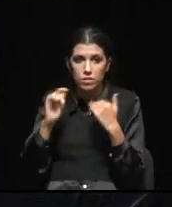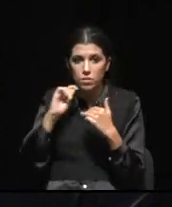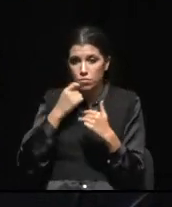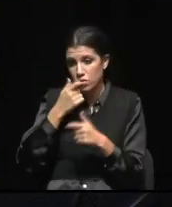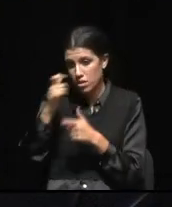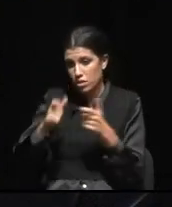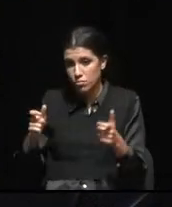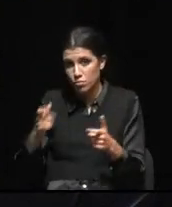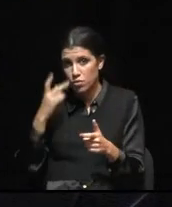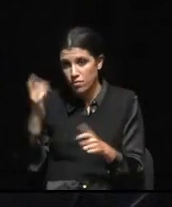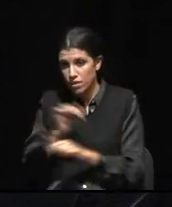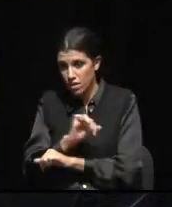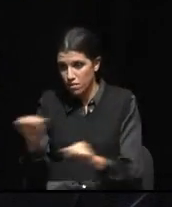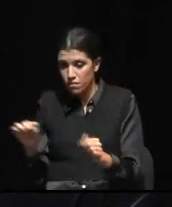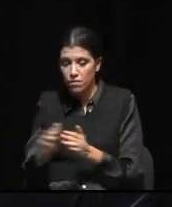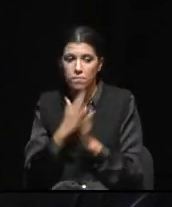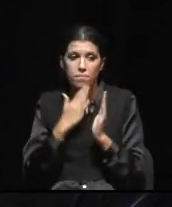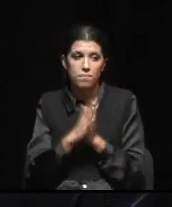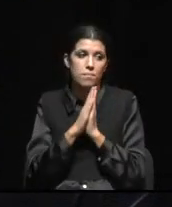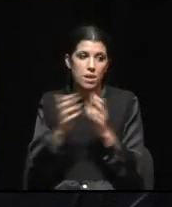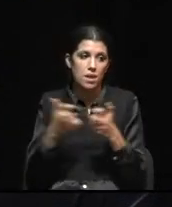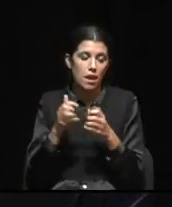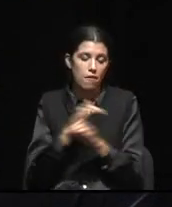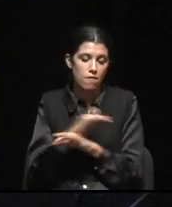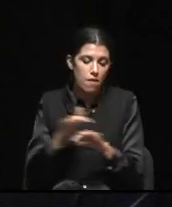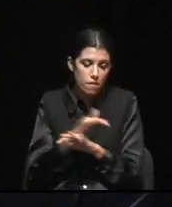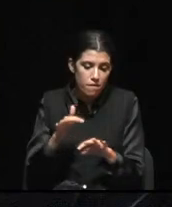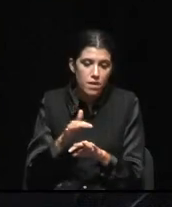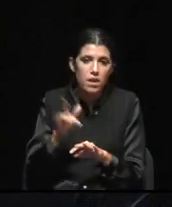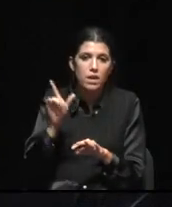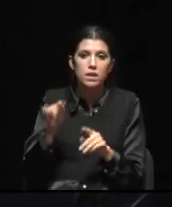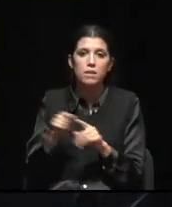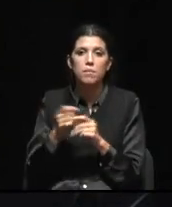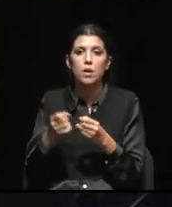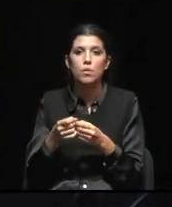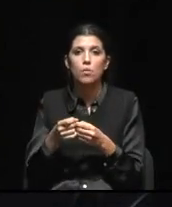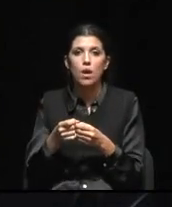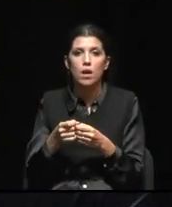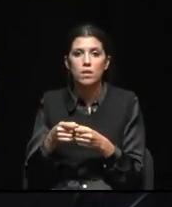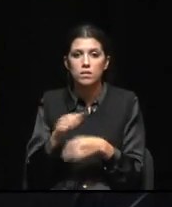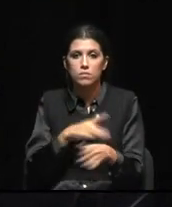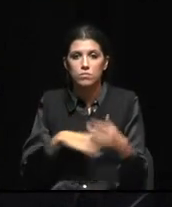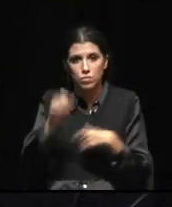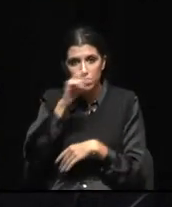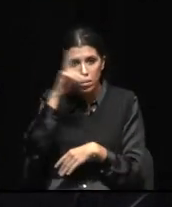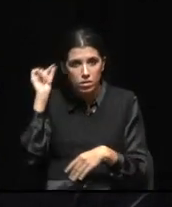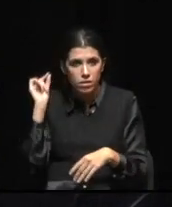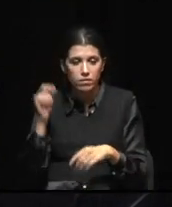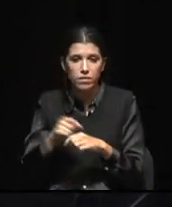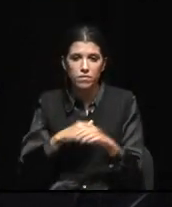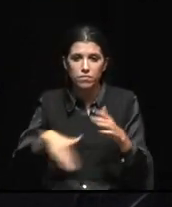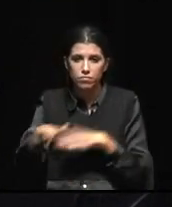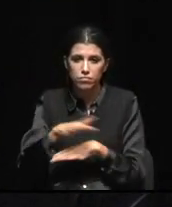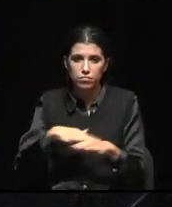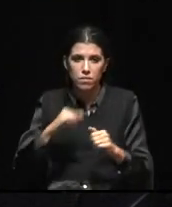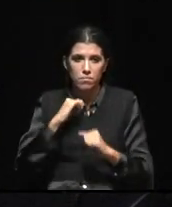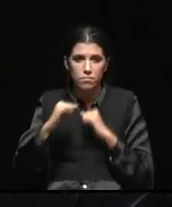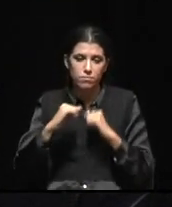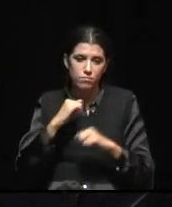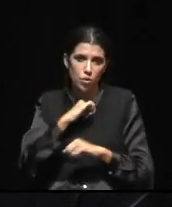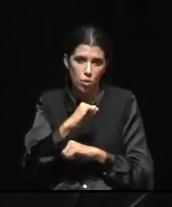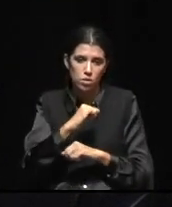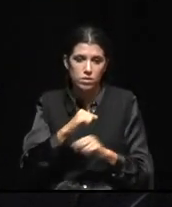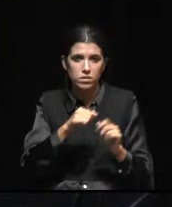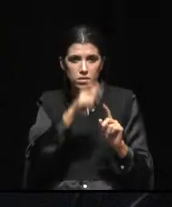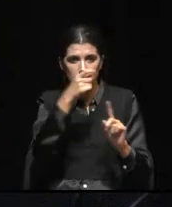vidas apesar dos muitos apelos para cessar fogo e das cada vez maiores manifestações entela vive contra natania apesar da última